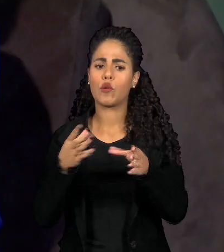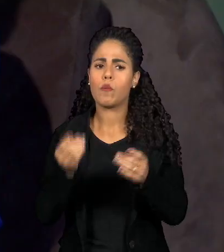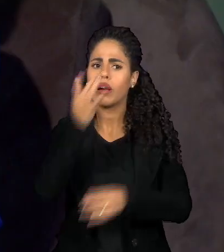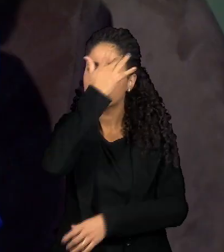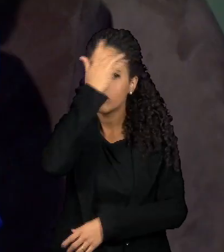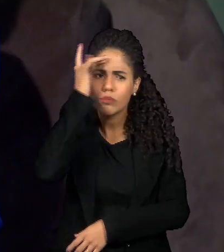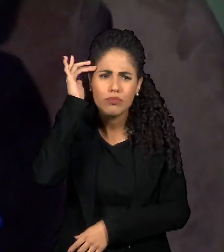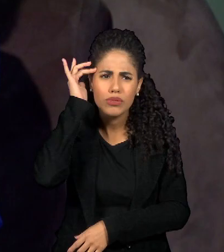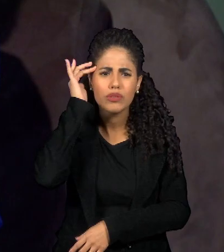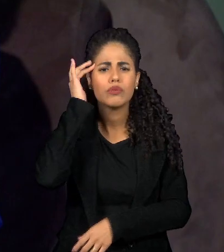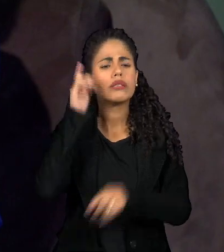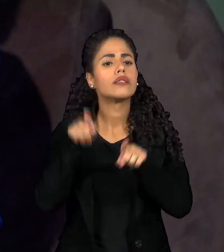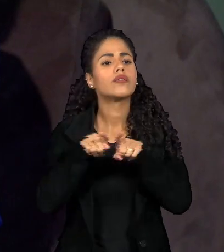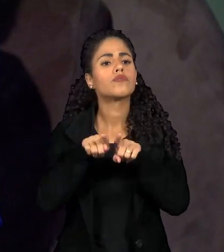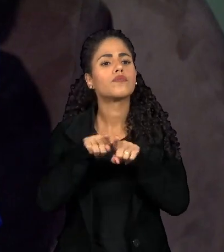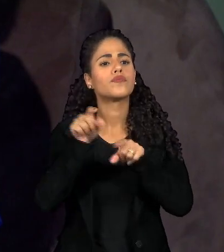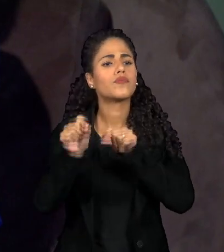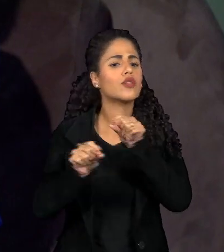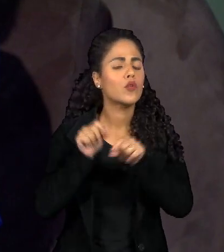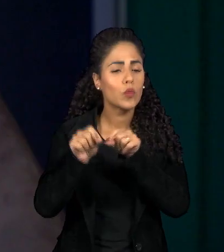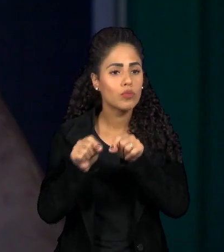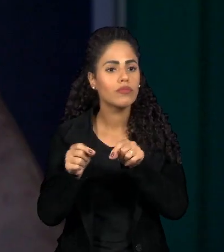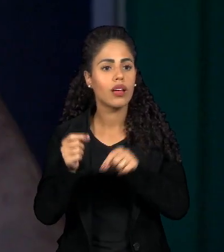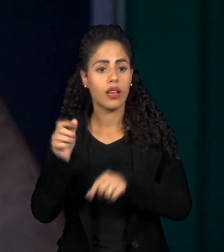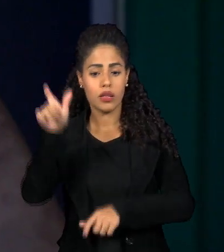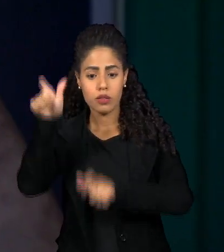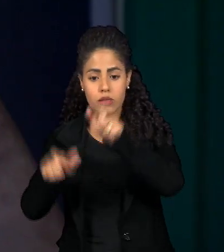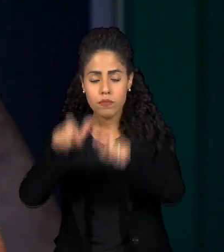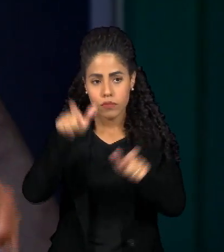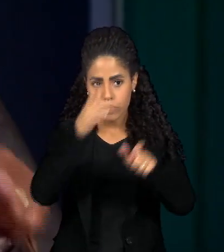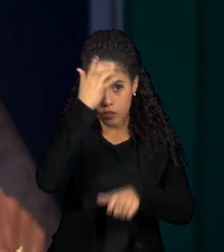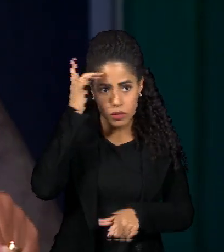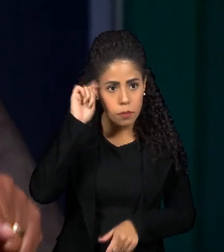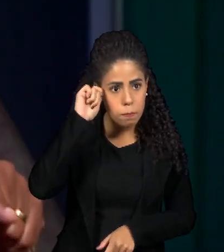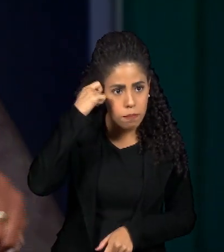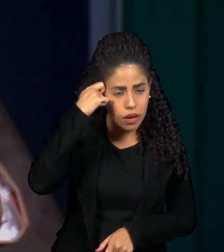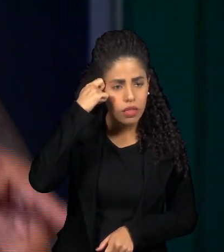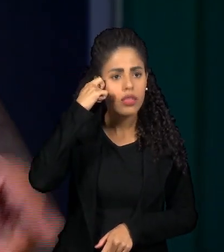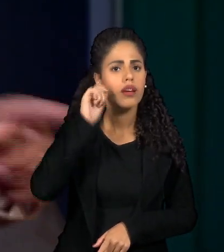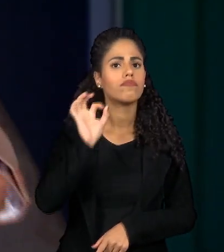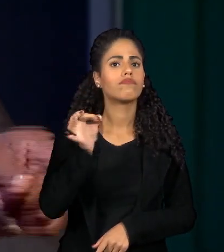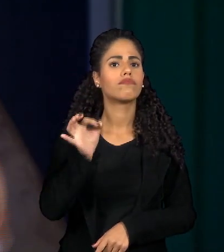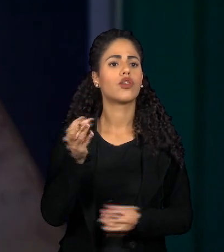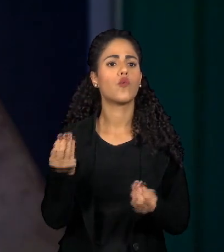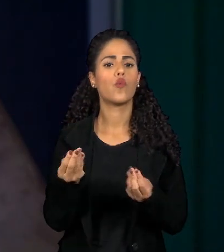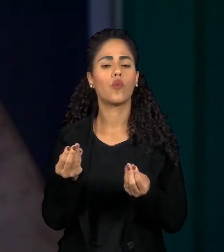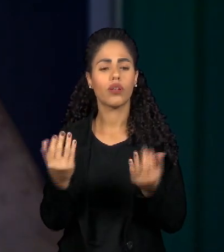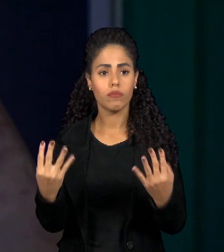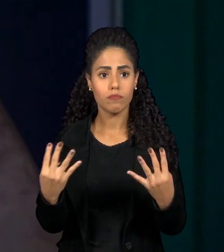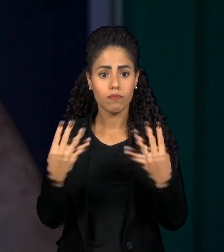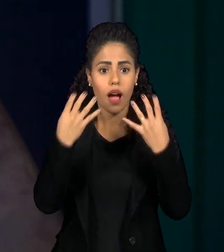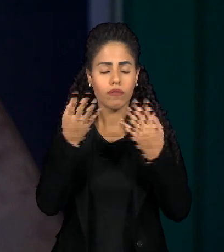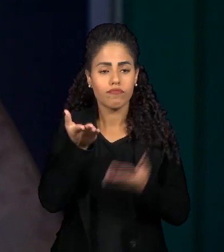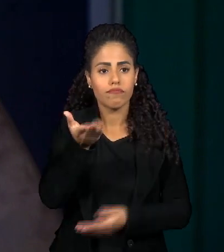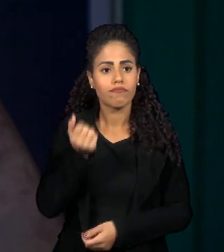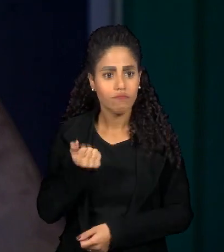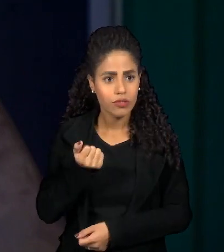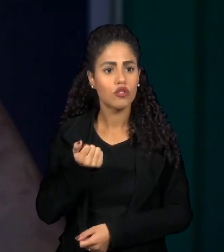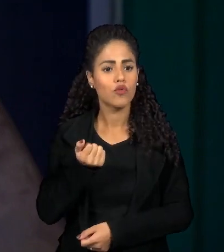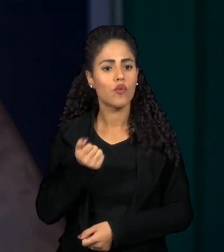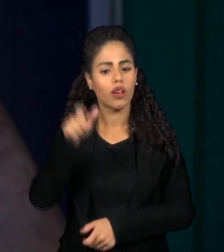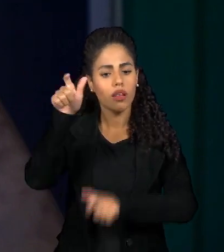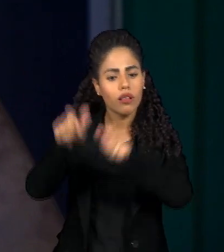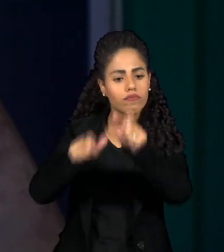território e que, no mais das vezes, sobretudo os negros, isso é a manifestação dessa estrutura que nós